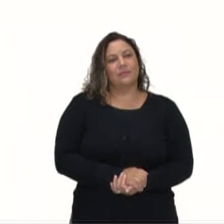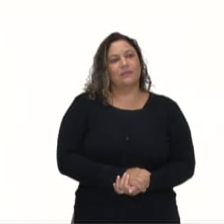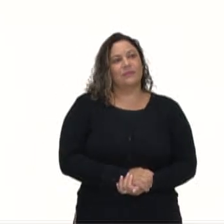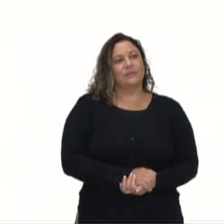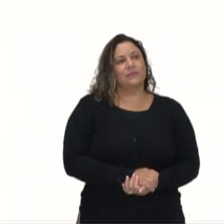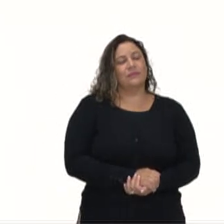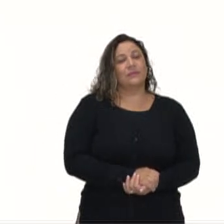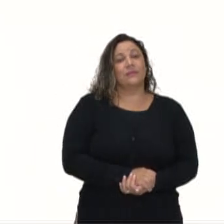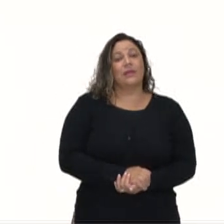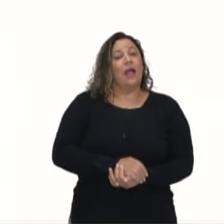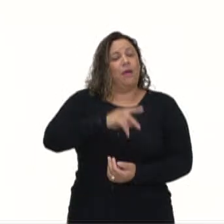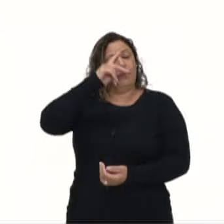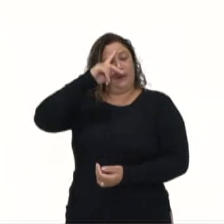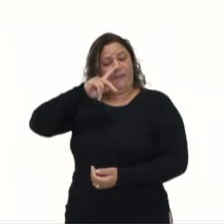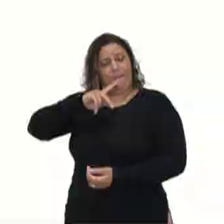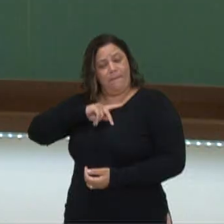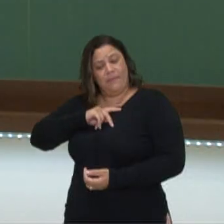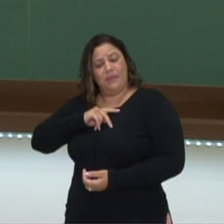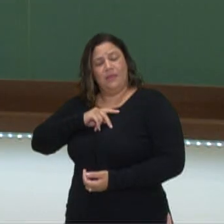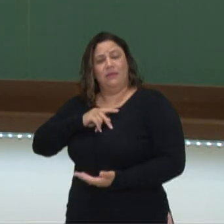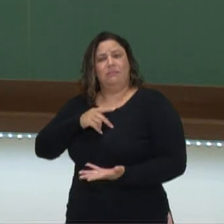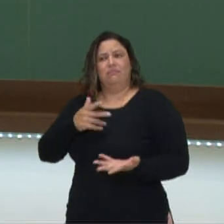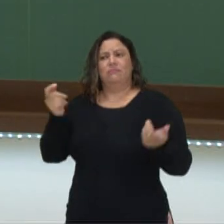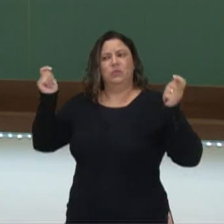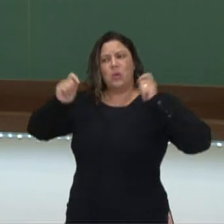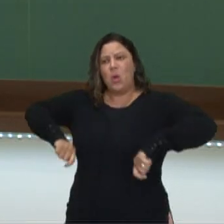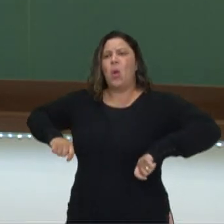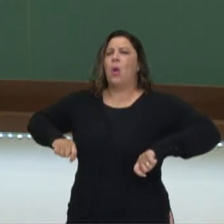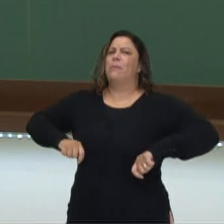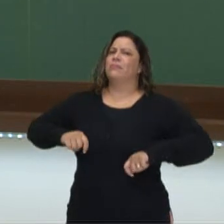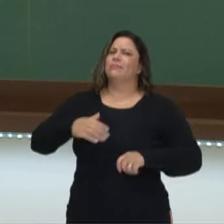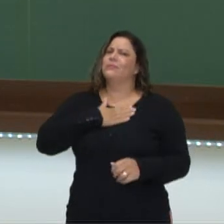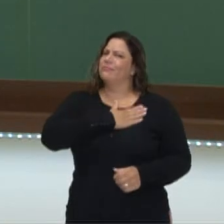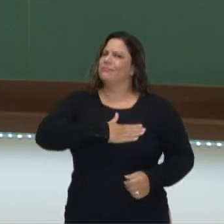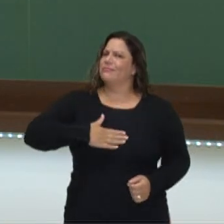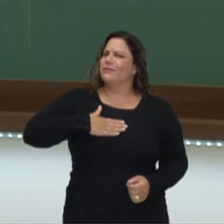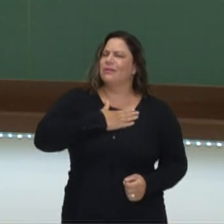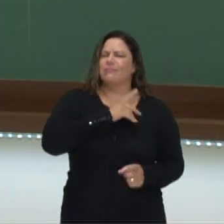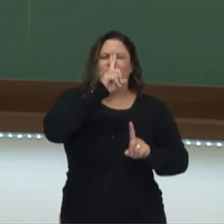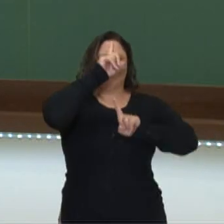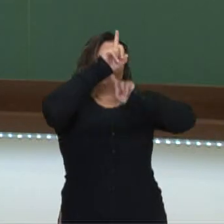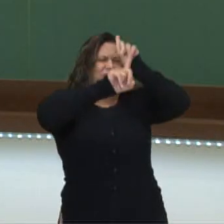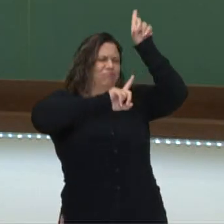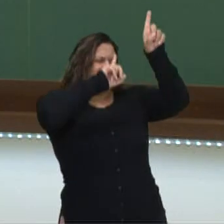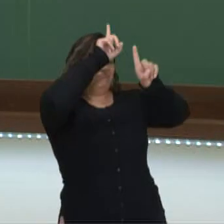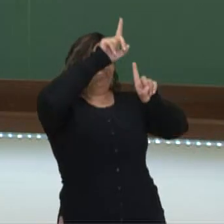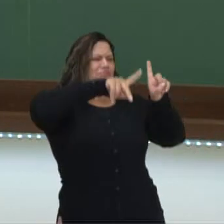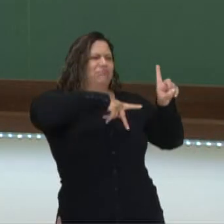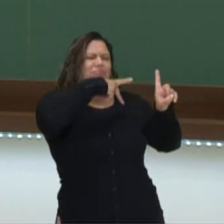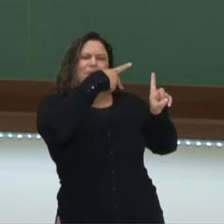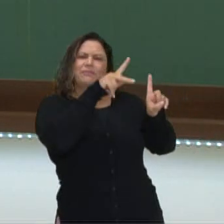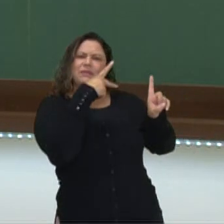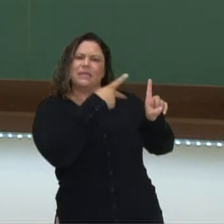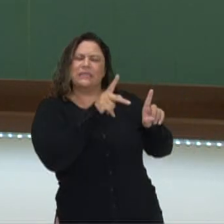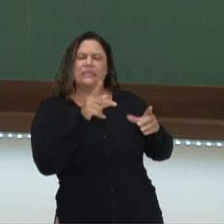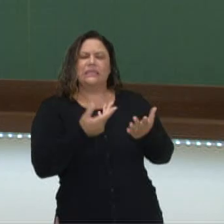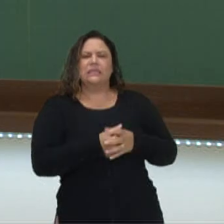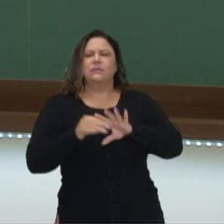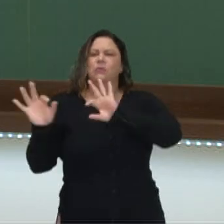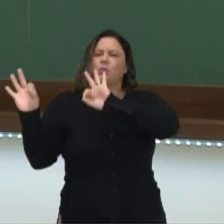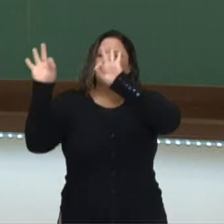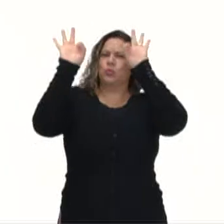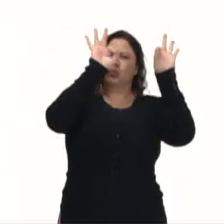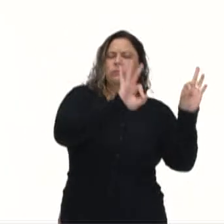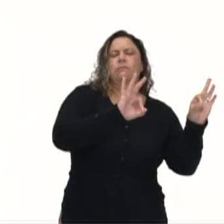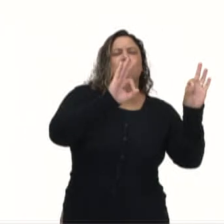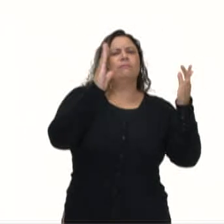muito divertido criar personagens, escrever histórias e dar entrevistas.